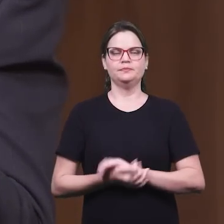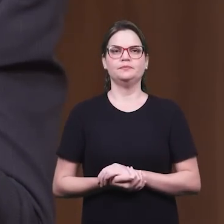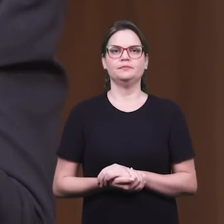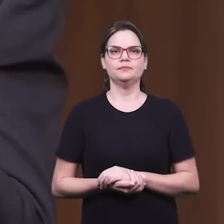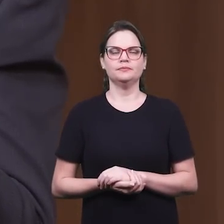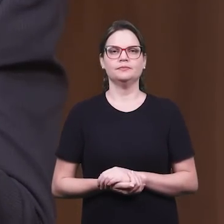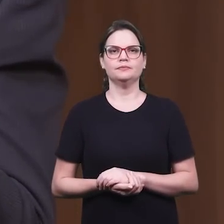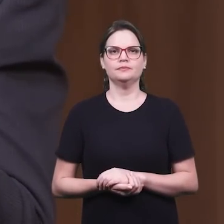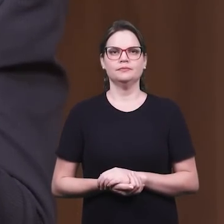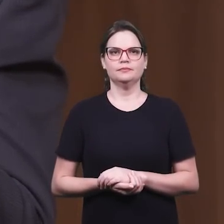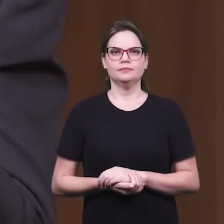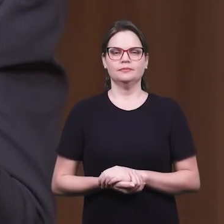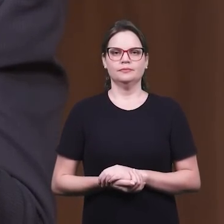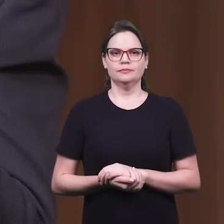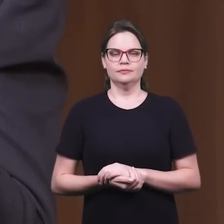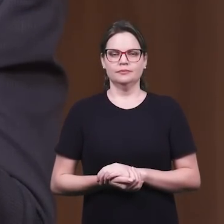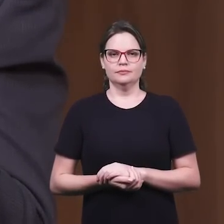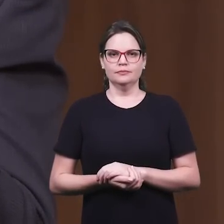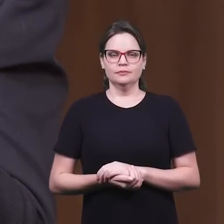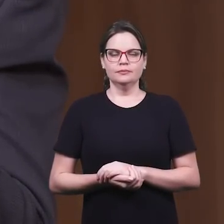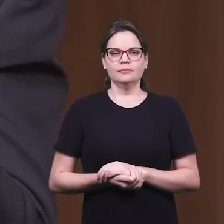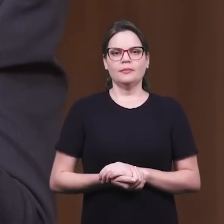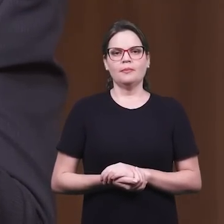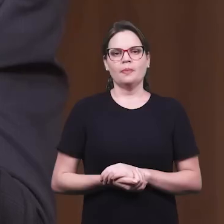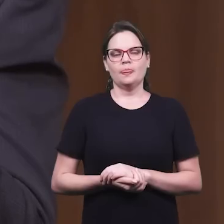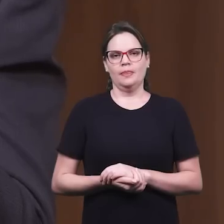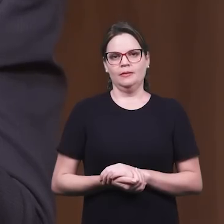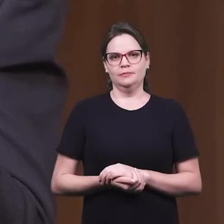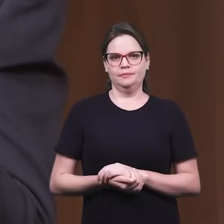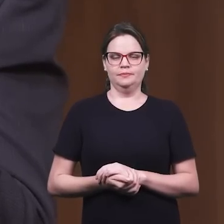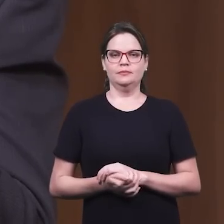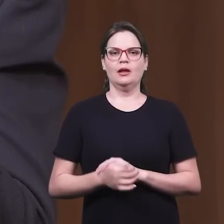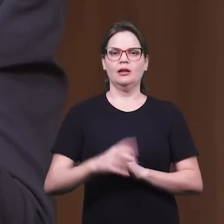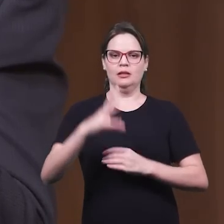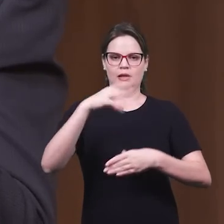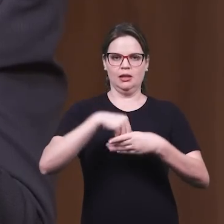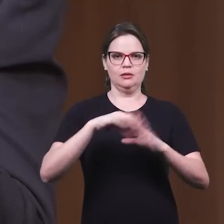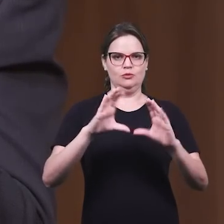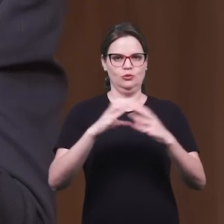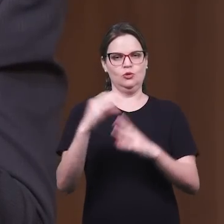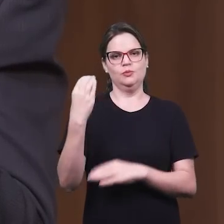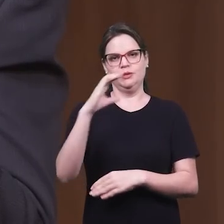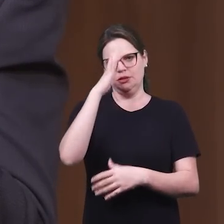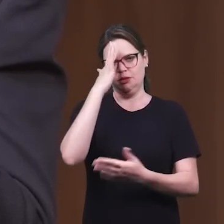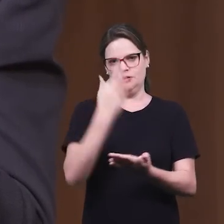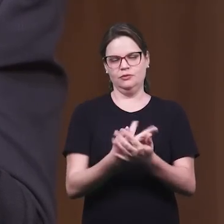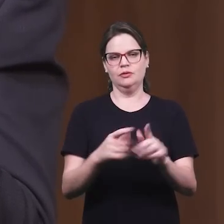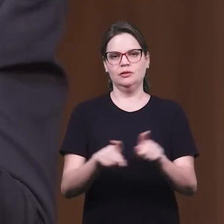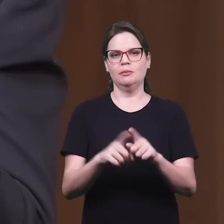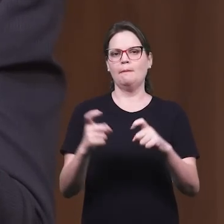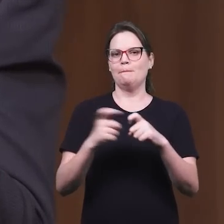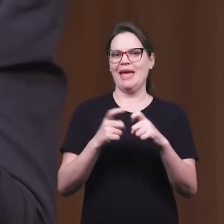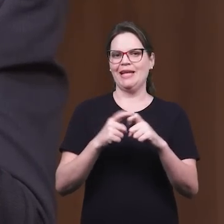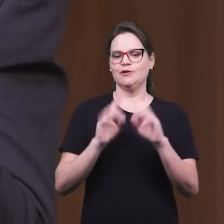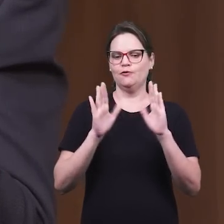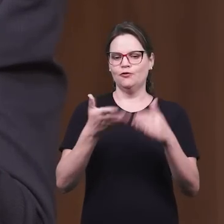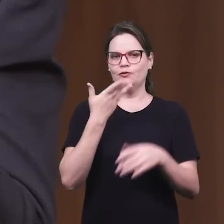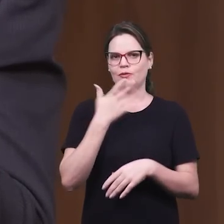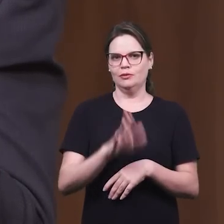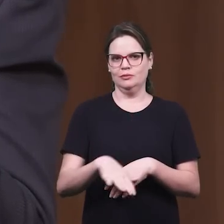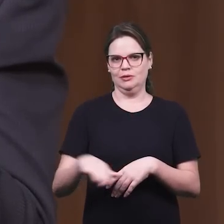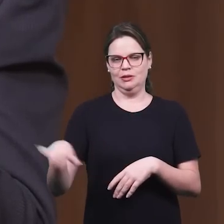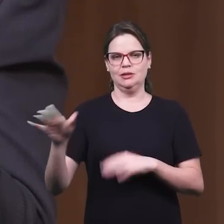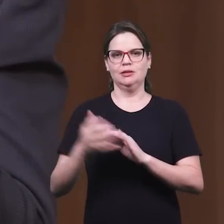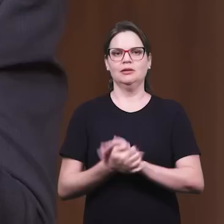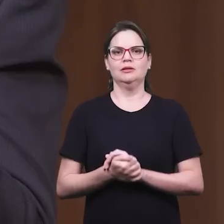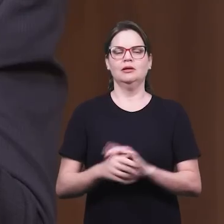Ana Lúcia Balbino Peixoto, é membro do grupo Ciência e Fé. Ela é médica, pediatra,